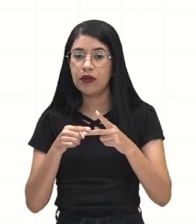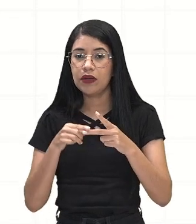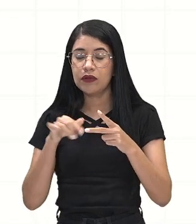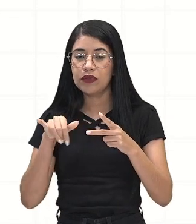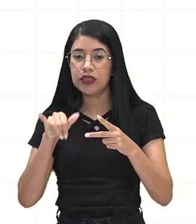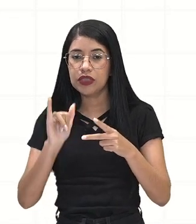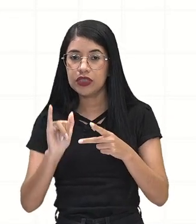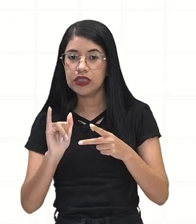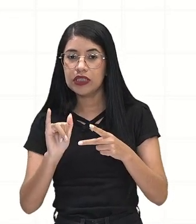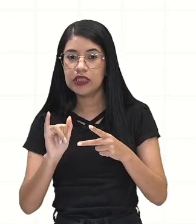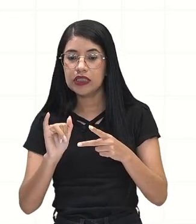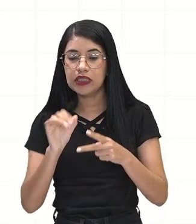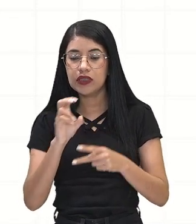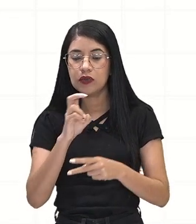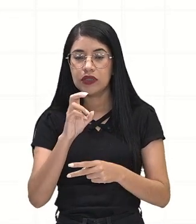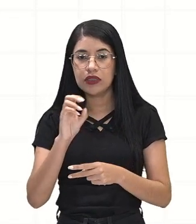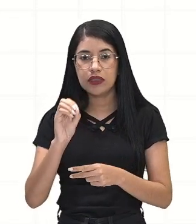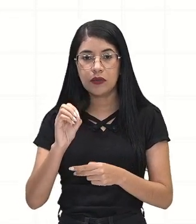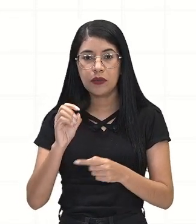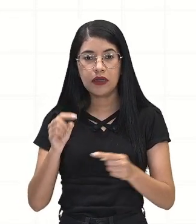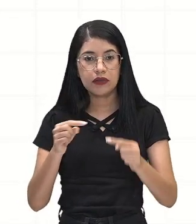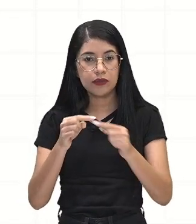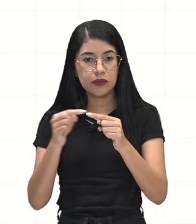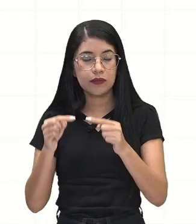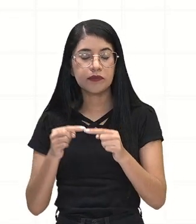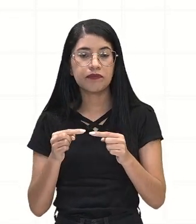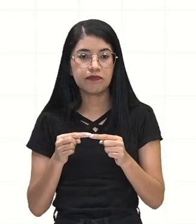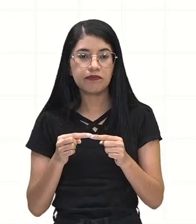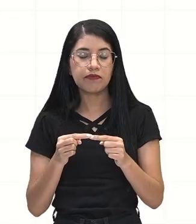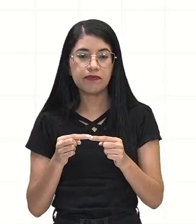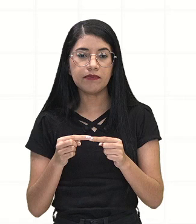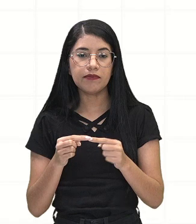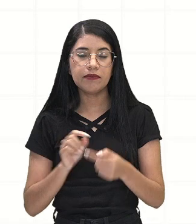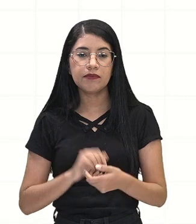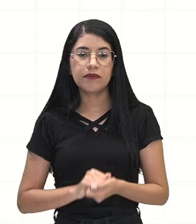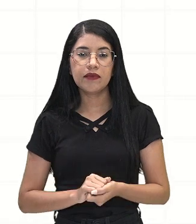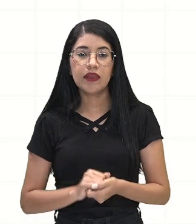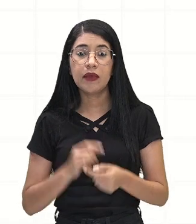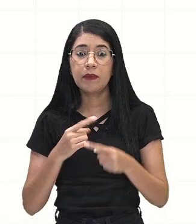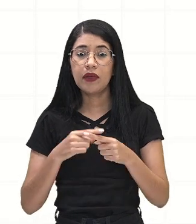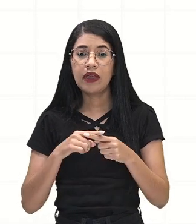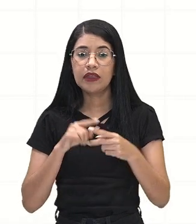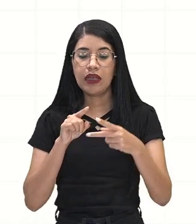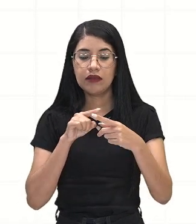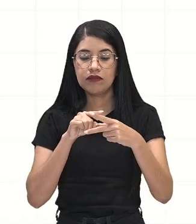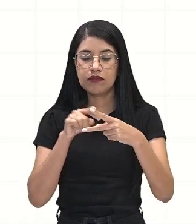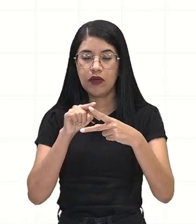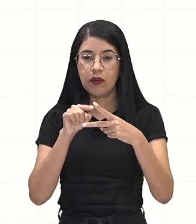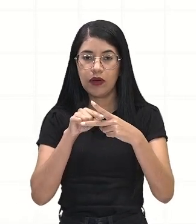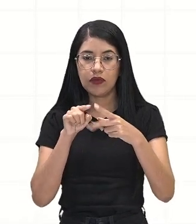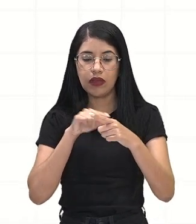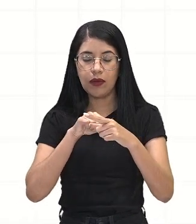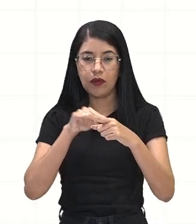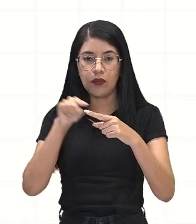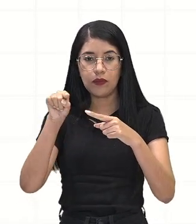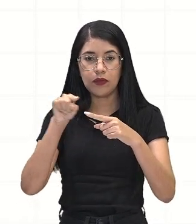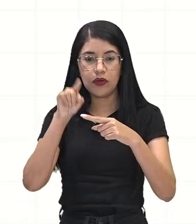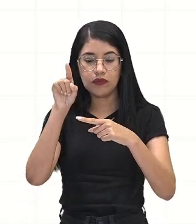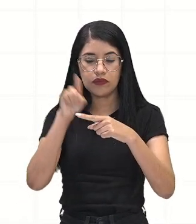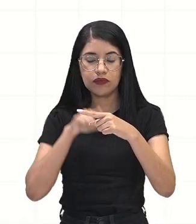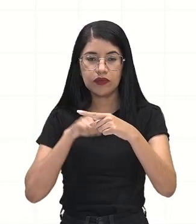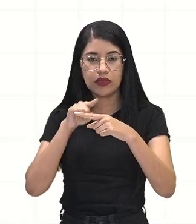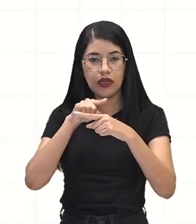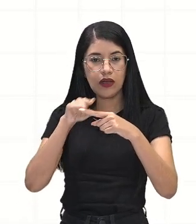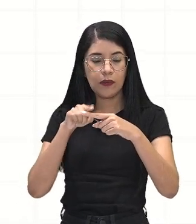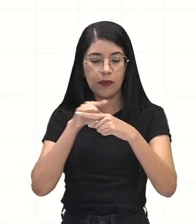o ângulo de 50, eles são correspondentes. Por quem? Pelo vértice, beleza? Então, como eles são ângulos